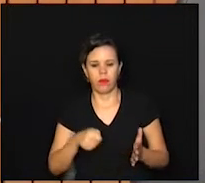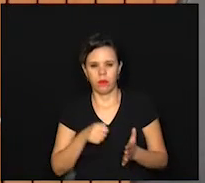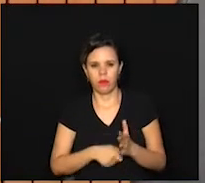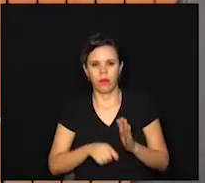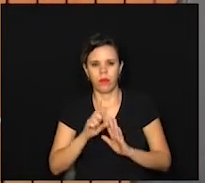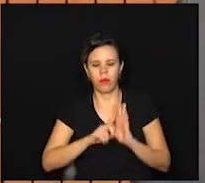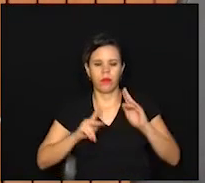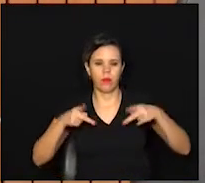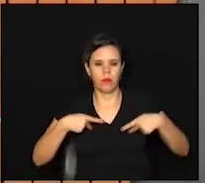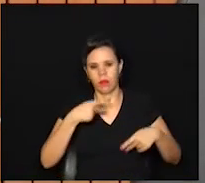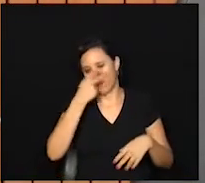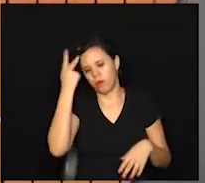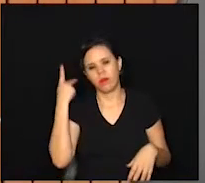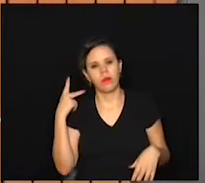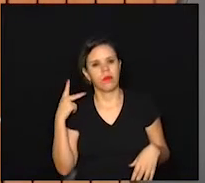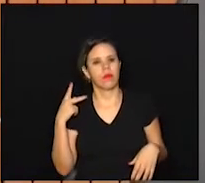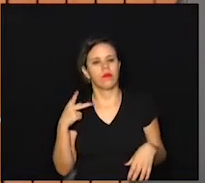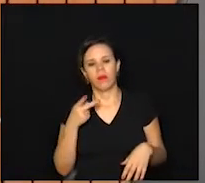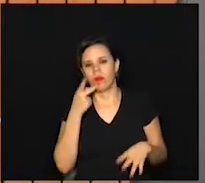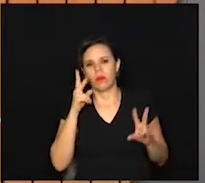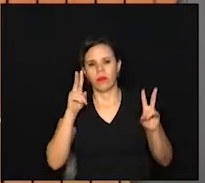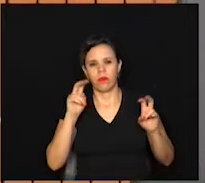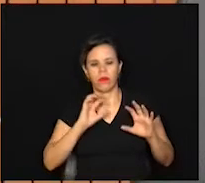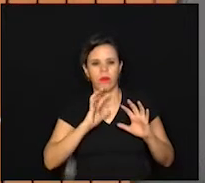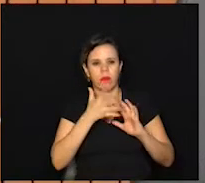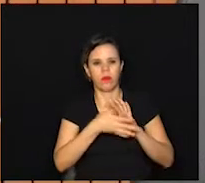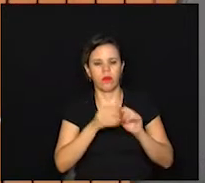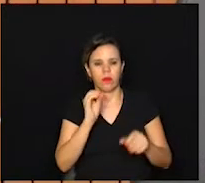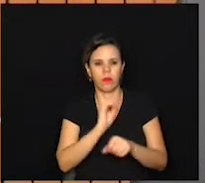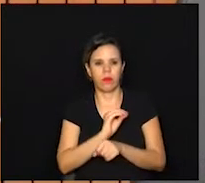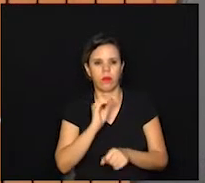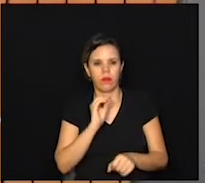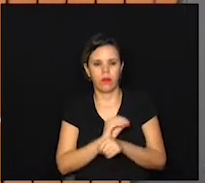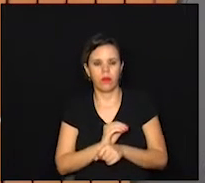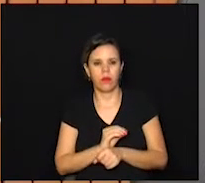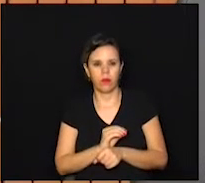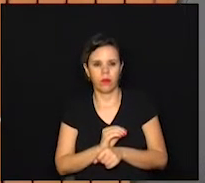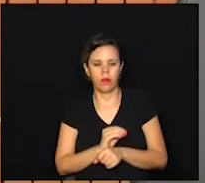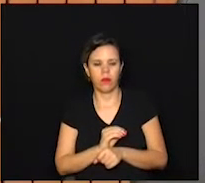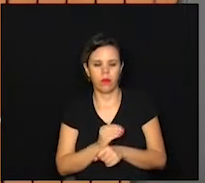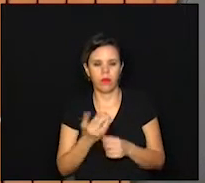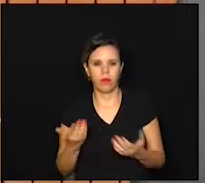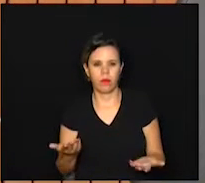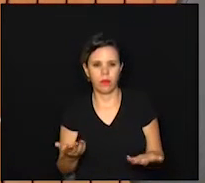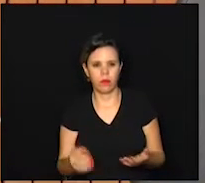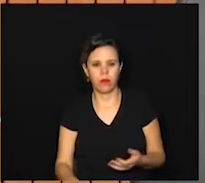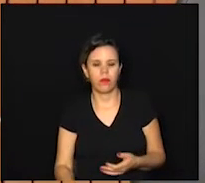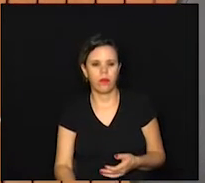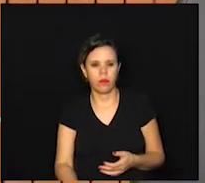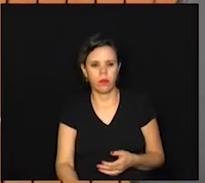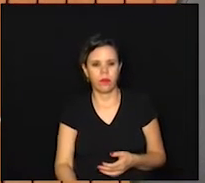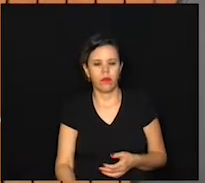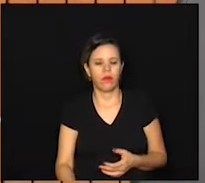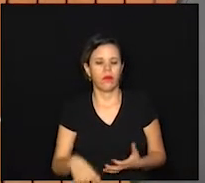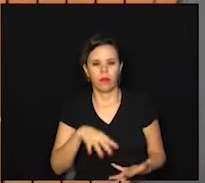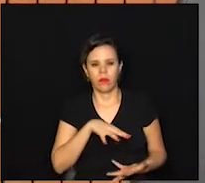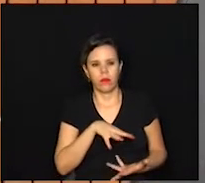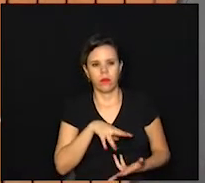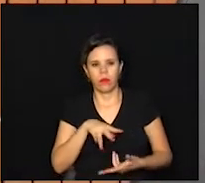humanos que falam da questão do meio ambiente, que cuidar do meio ambiente é, inclusive, cuidar de um mundo,